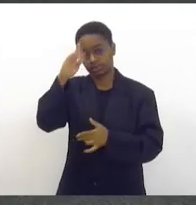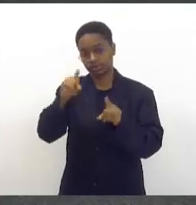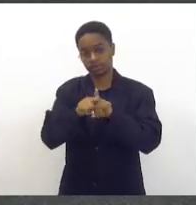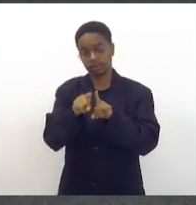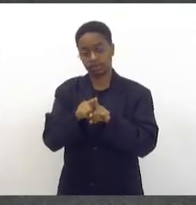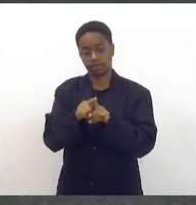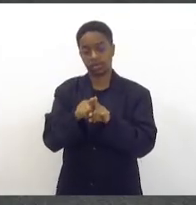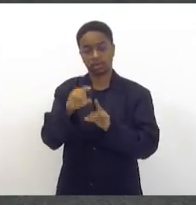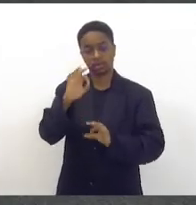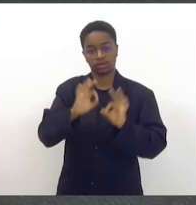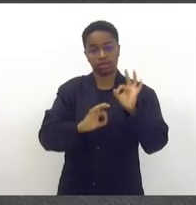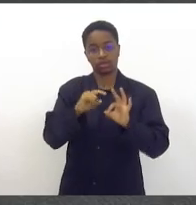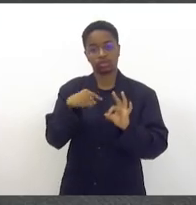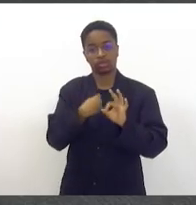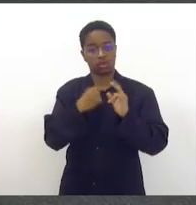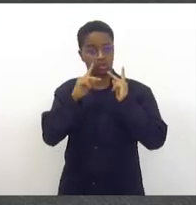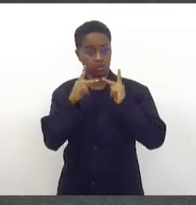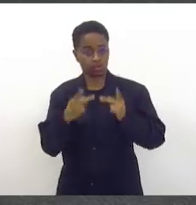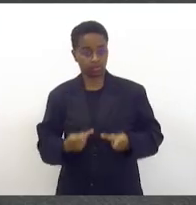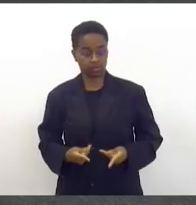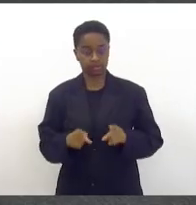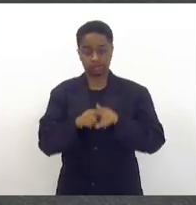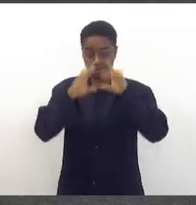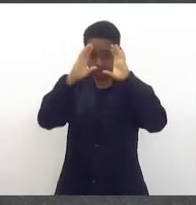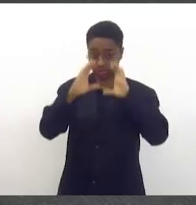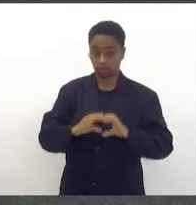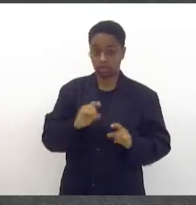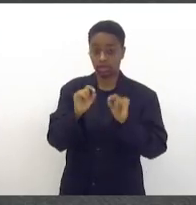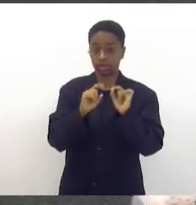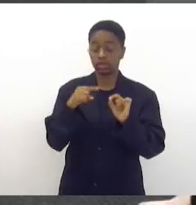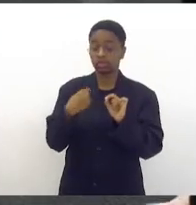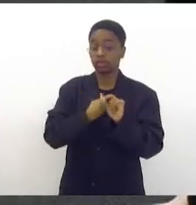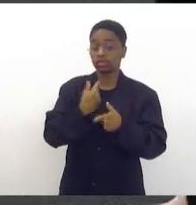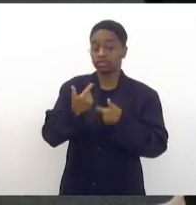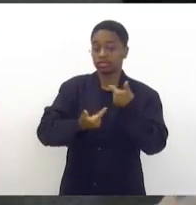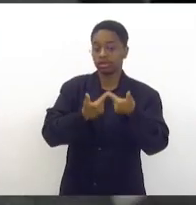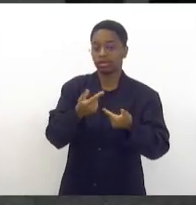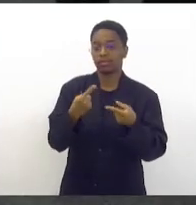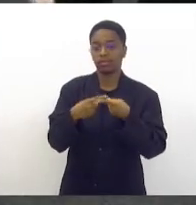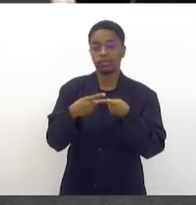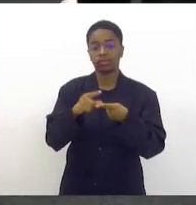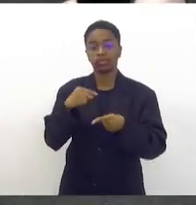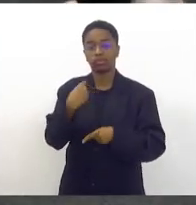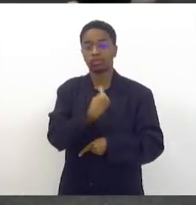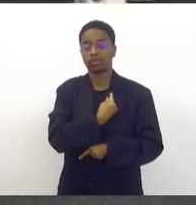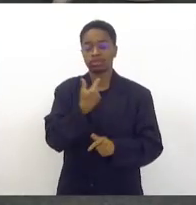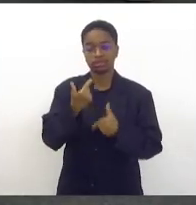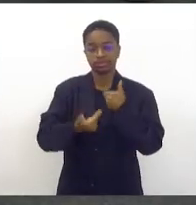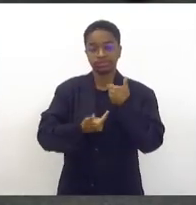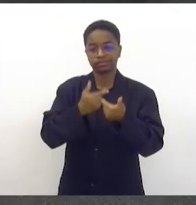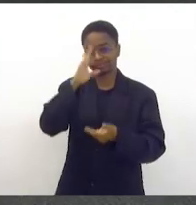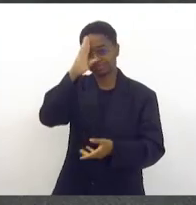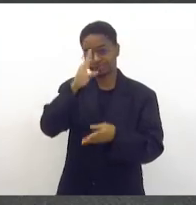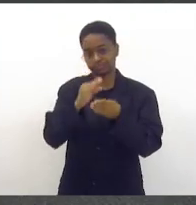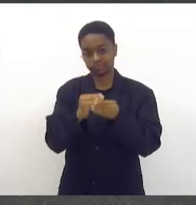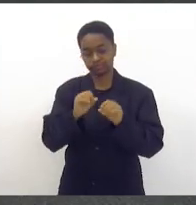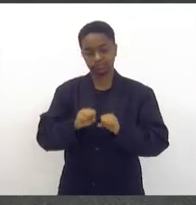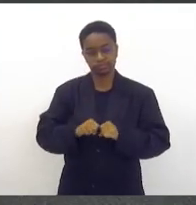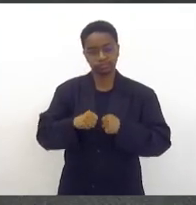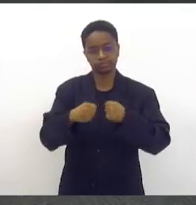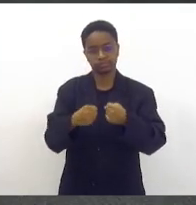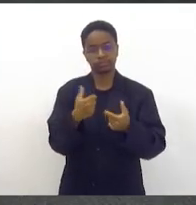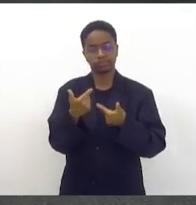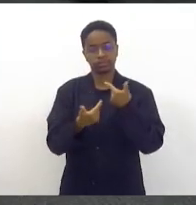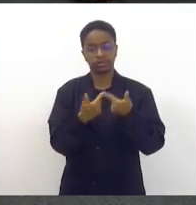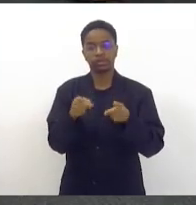enquanto seres humanos e cidadãos, que é a nossa força de trabalho. Nossa força de trabalho entendida como o empenho do trabalho, mas também a